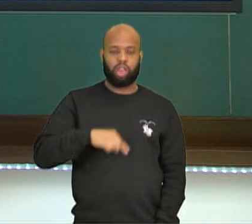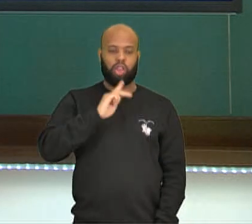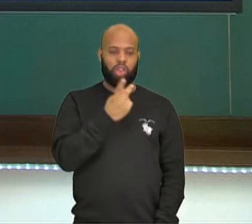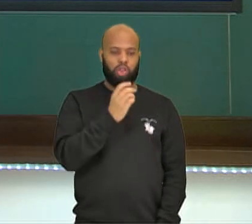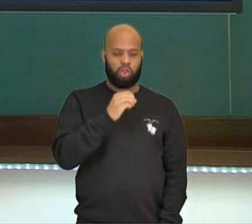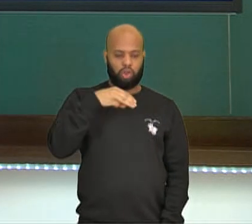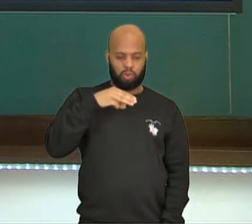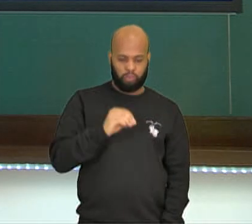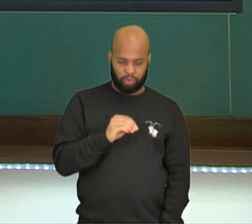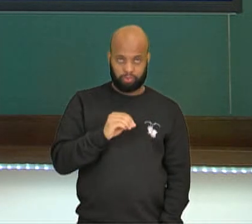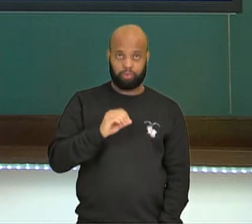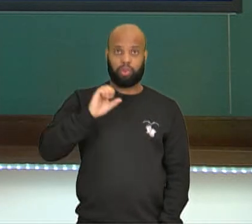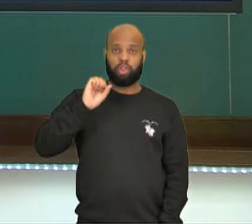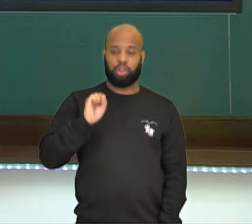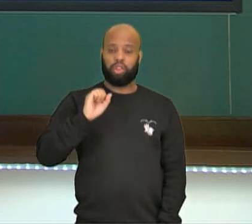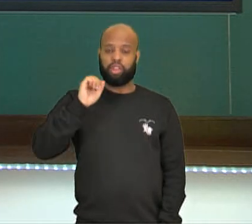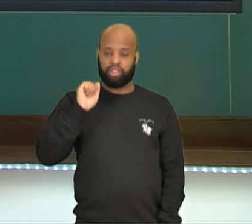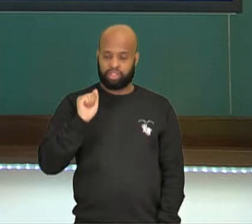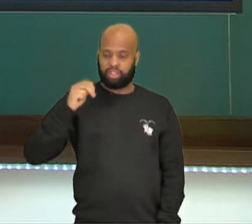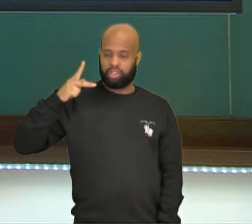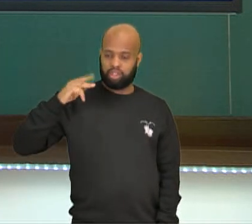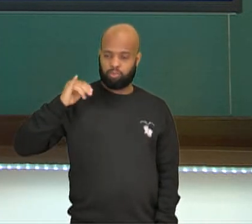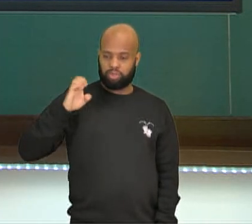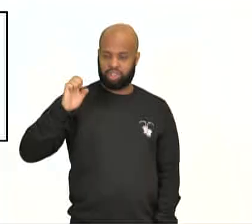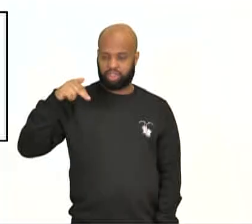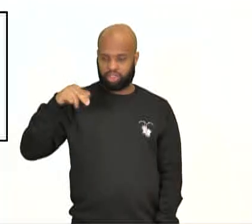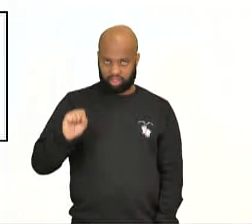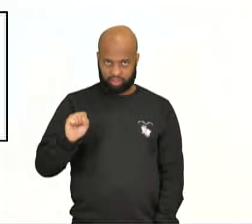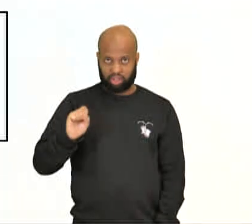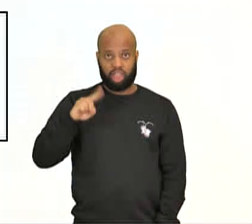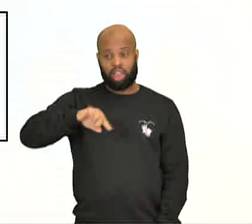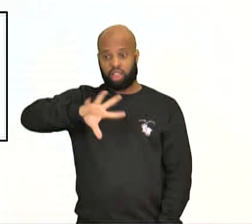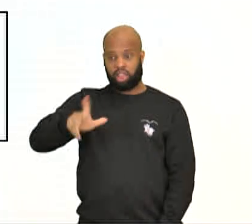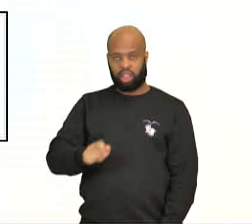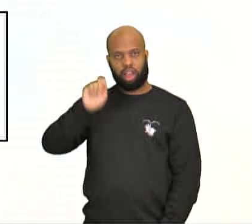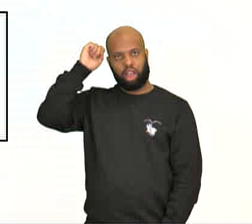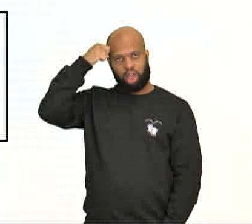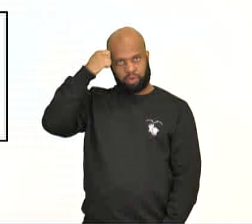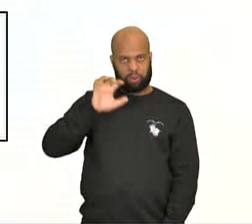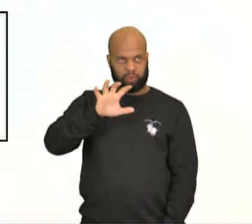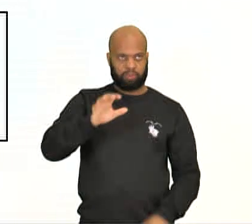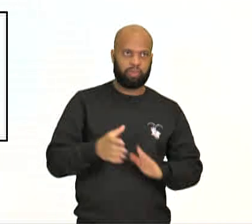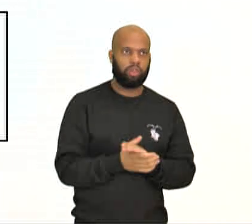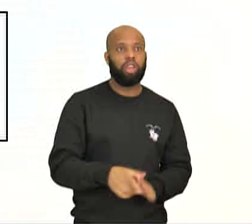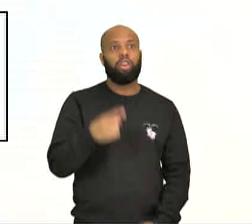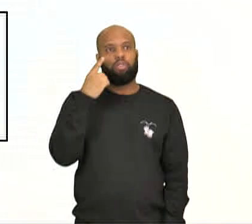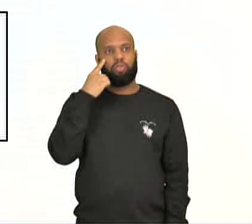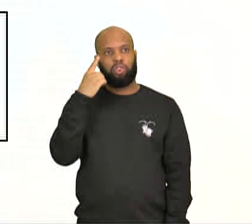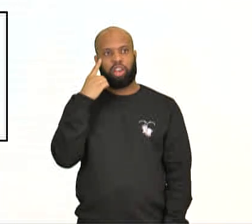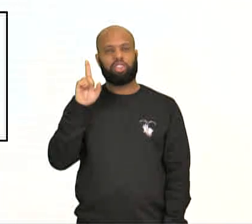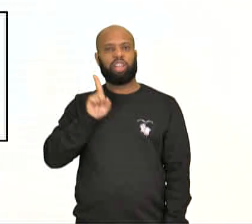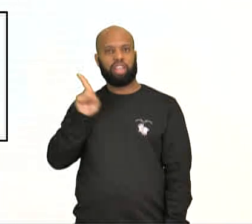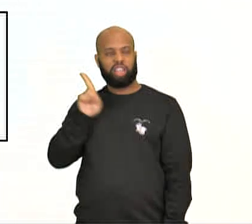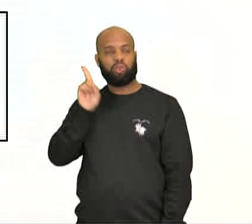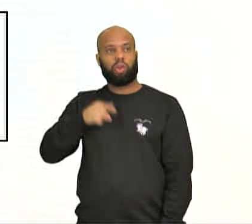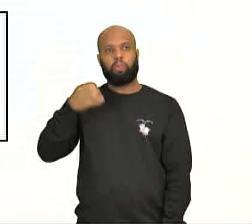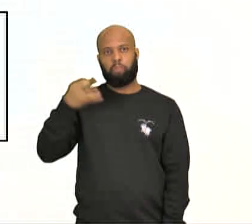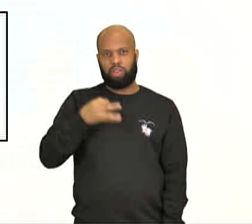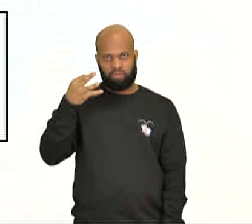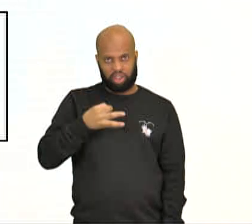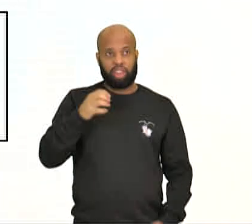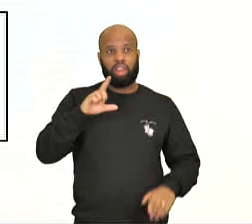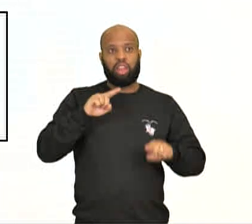é da África a origem dos seres humanos. Essa linha não é perfeita, ela trabalha com linhas assim de 50